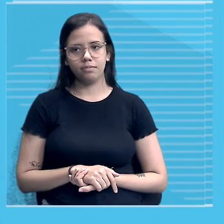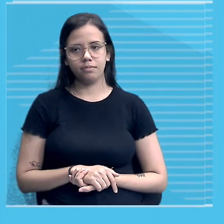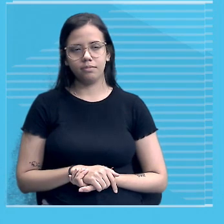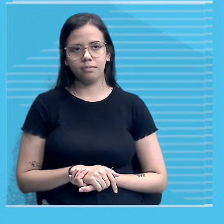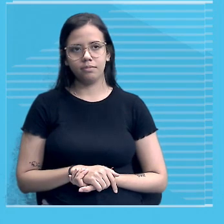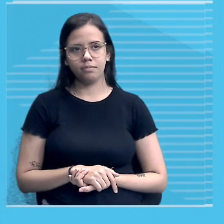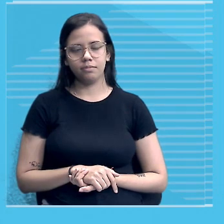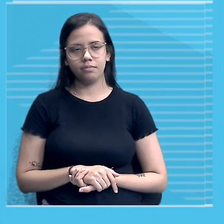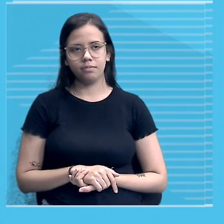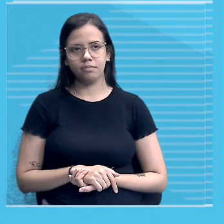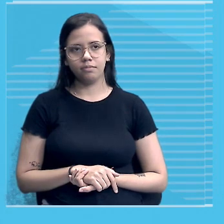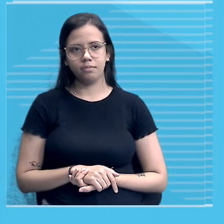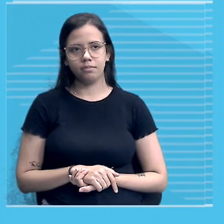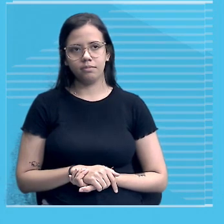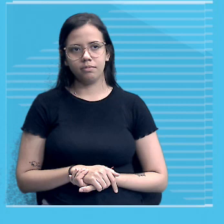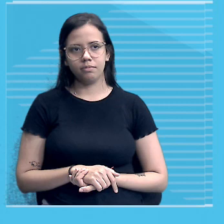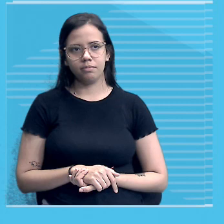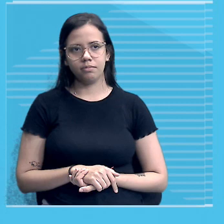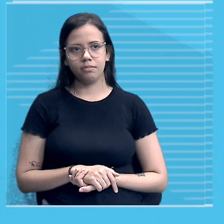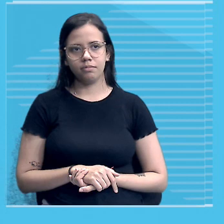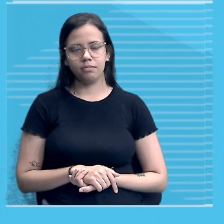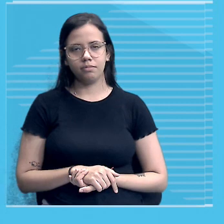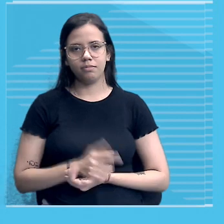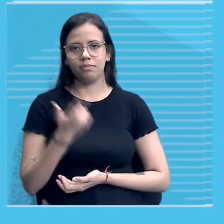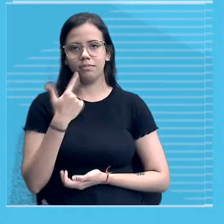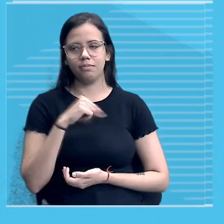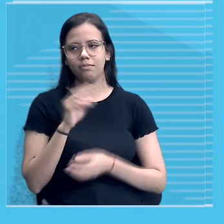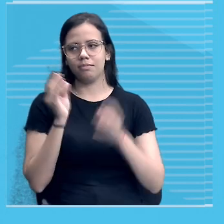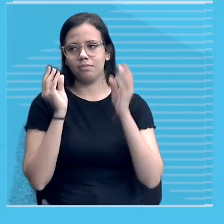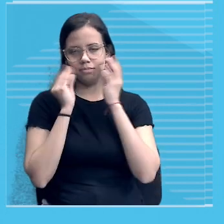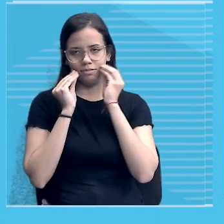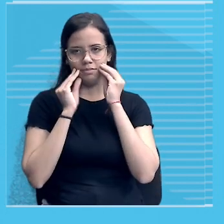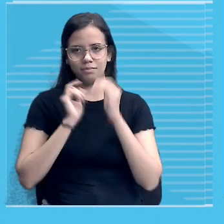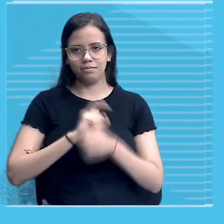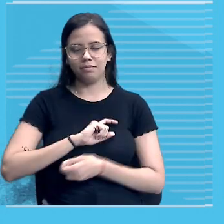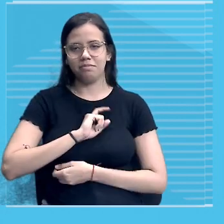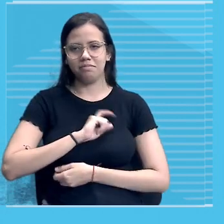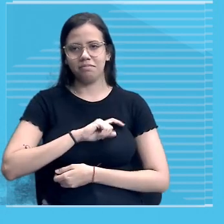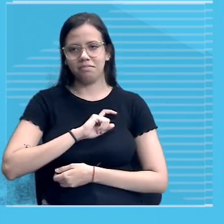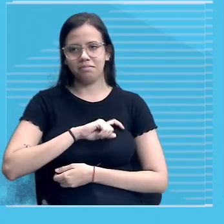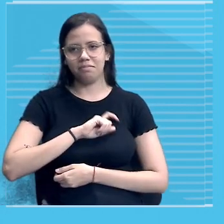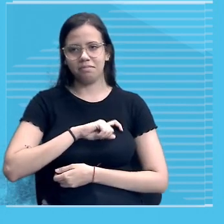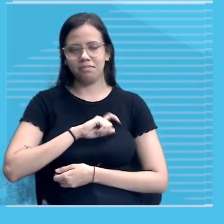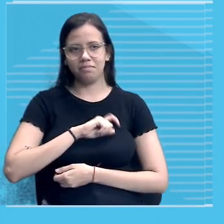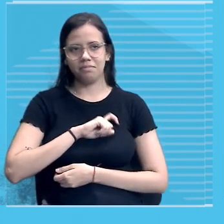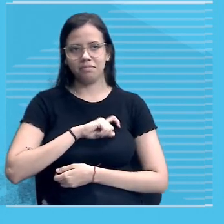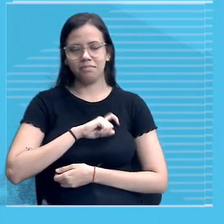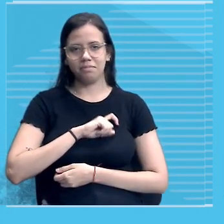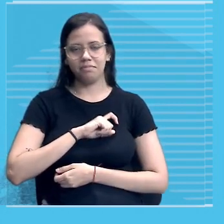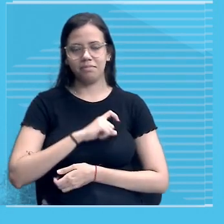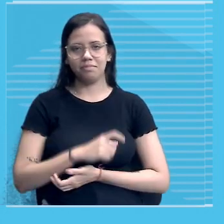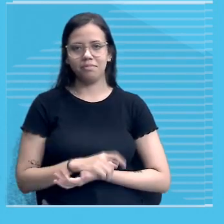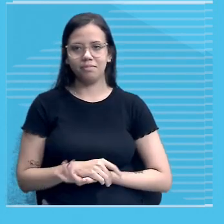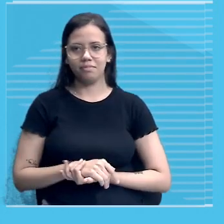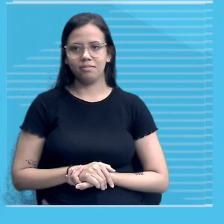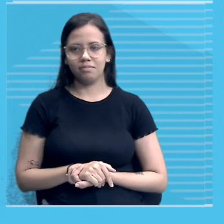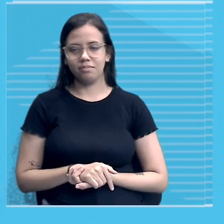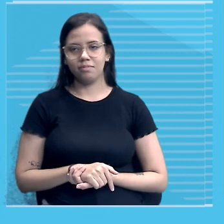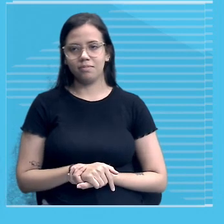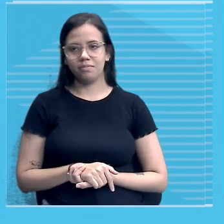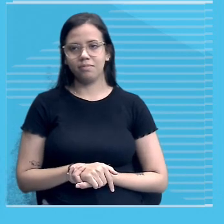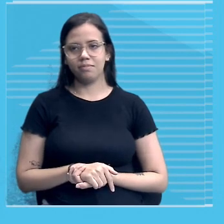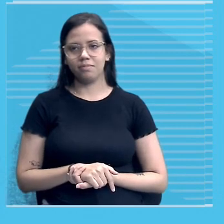e é por Me tira uma dúvida quem essa fofinha do Mal Binho quem manda o nome dela aí entrega entrega chama na entrega